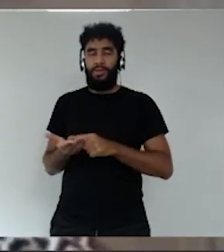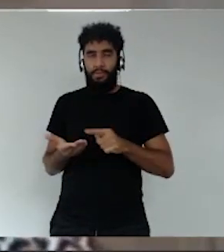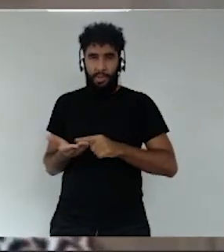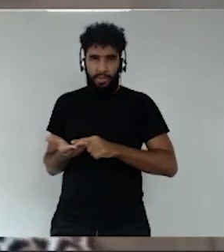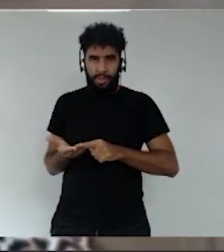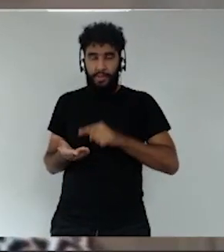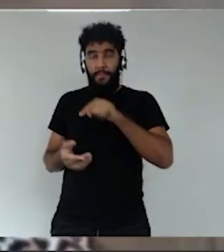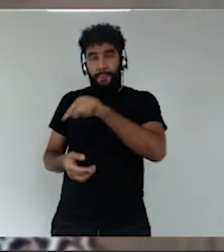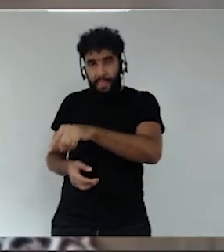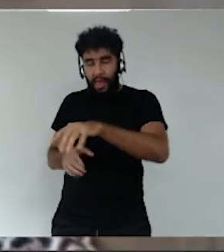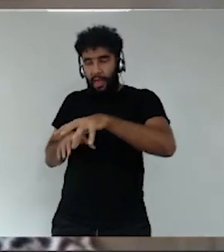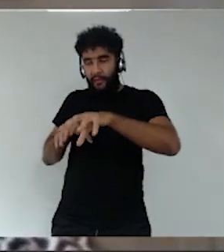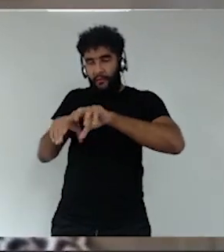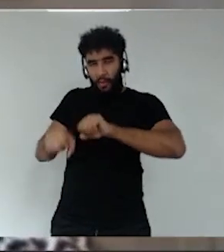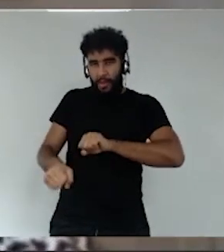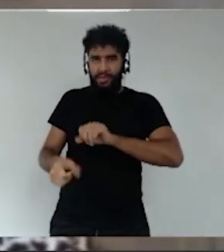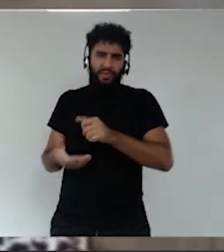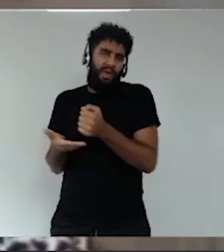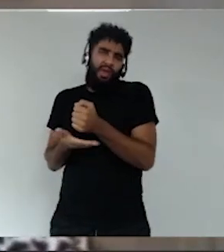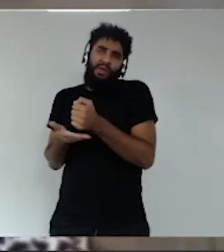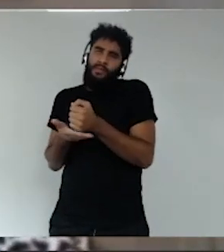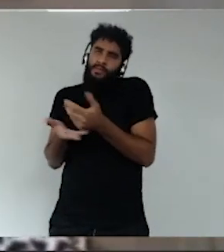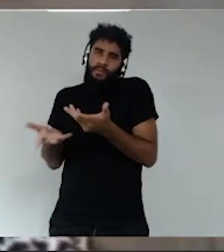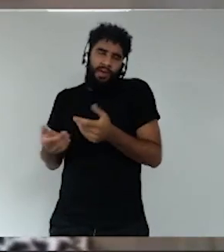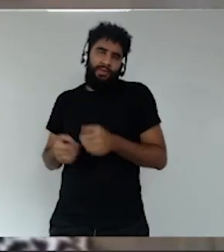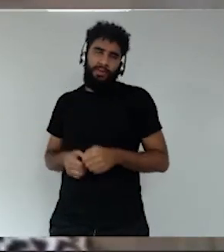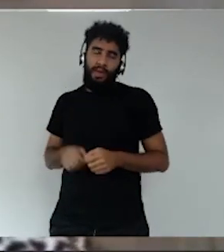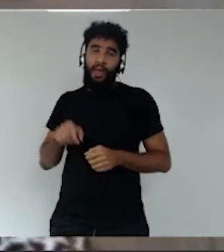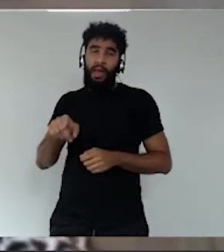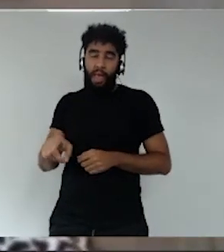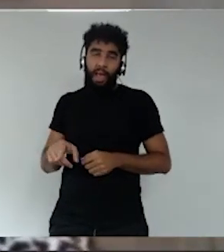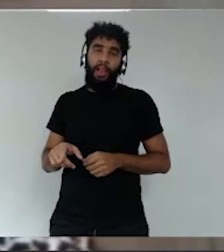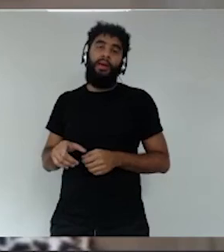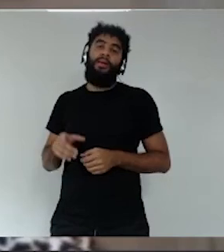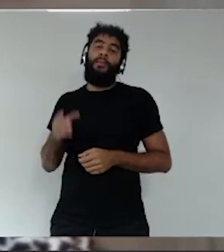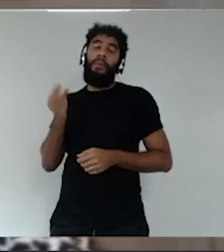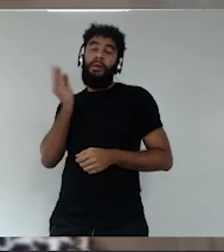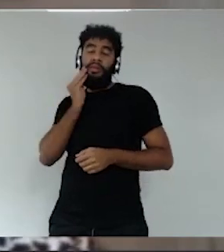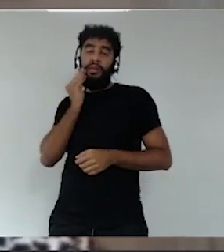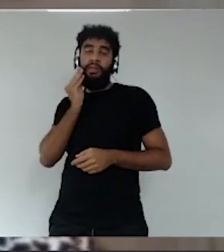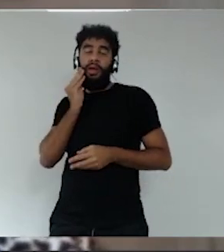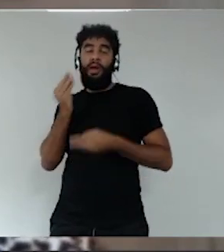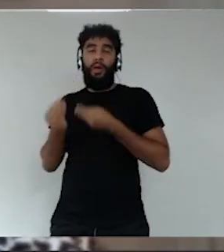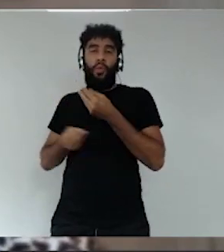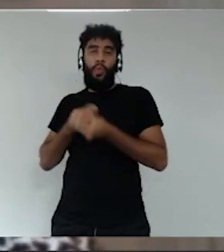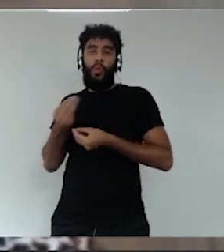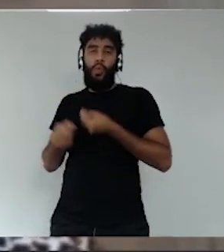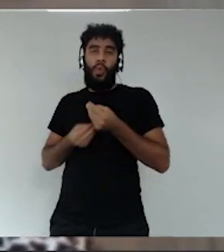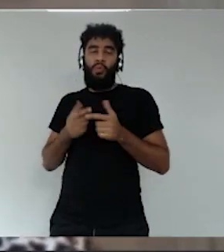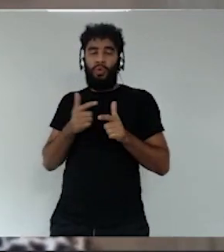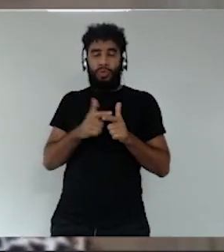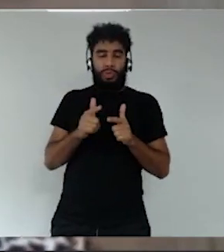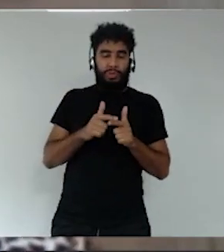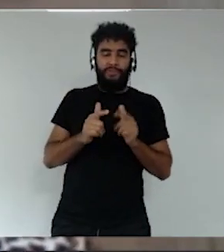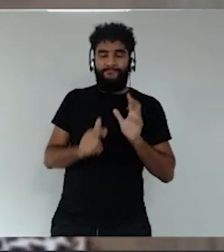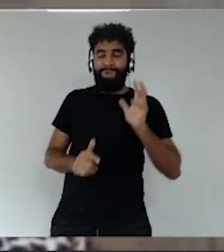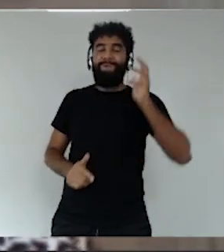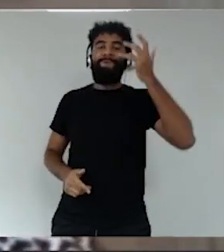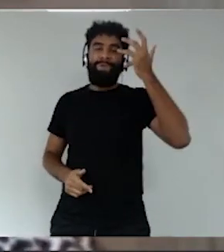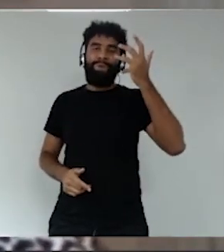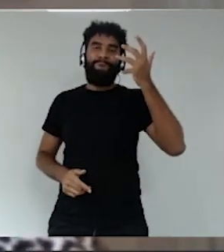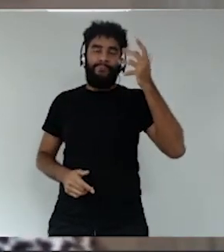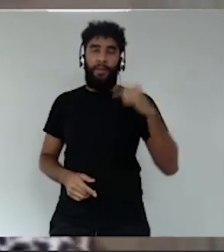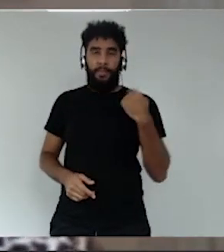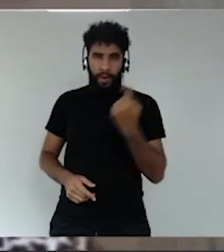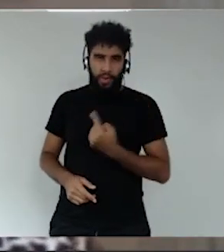Essa formação, é lógico, é uma formação básica e ela veio para tentar solucionar o problema de nós termos conciliadores e mediadores